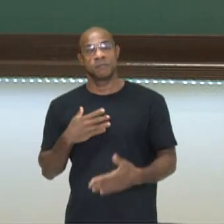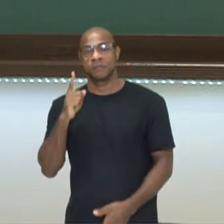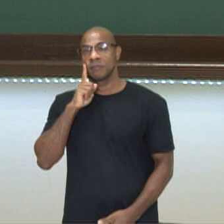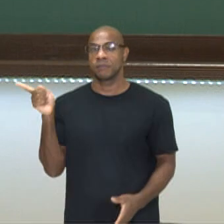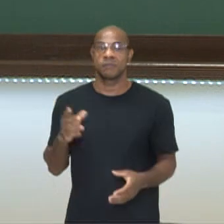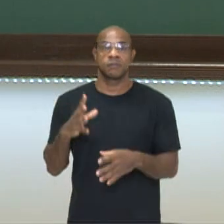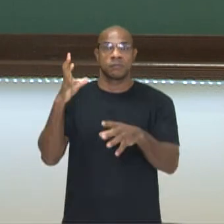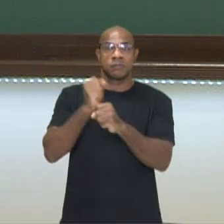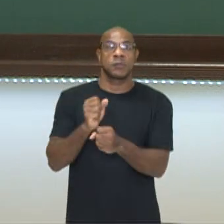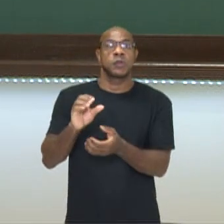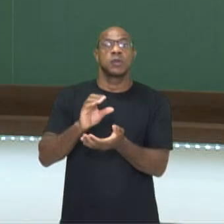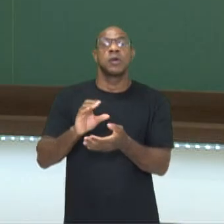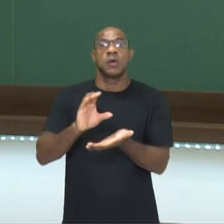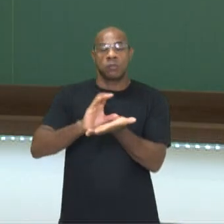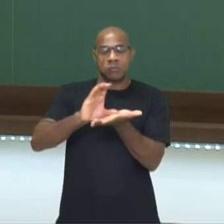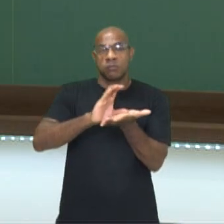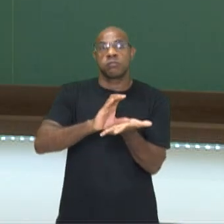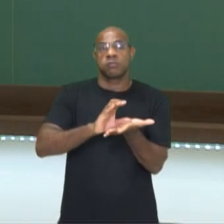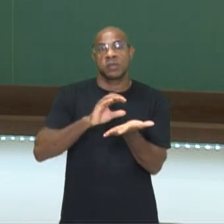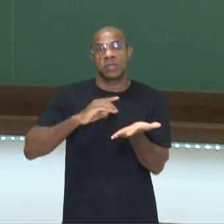o capital renderá um aumento de 12%.